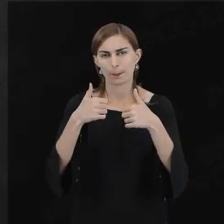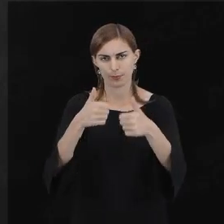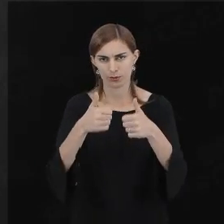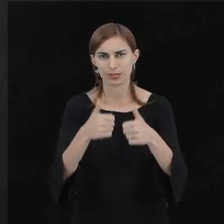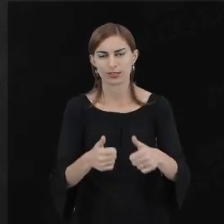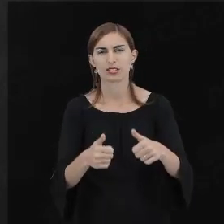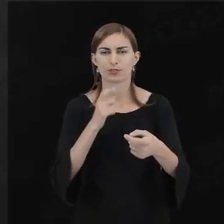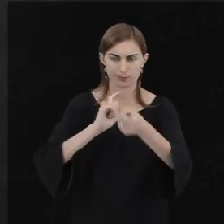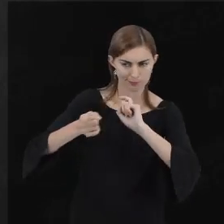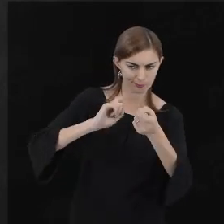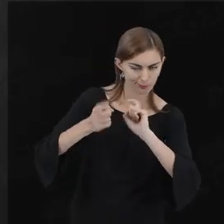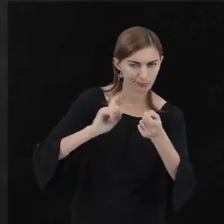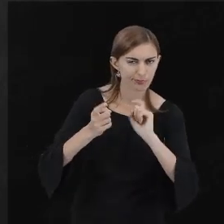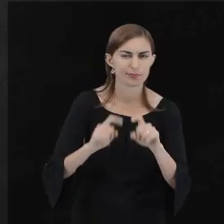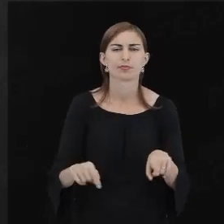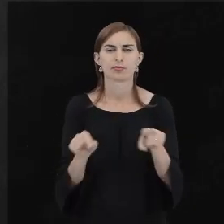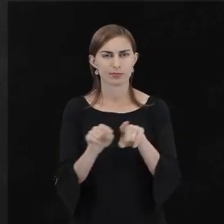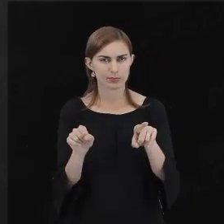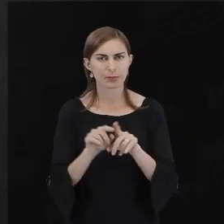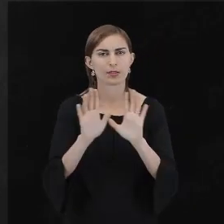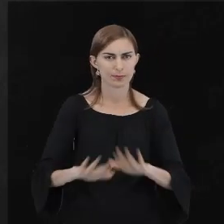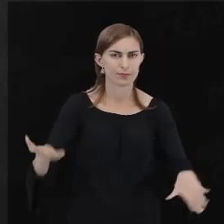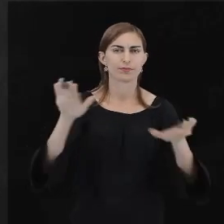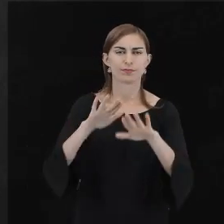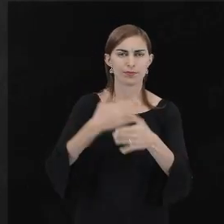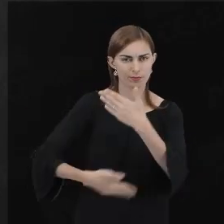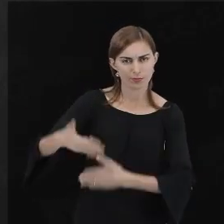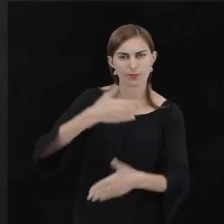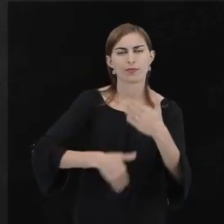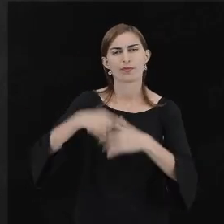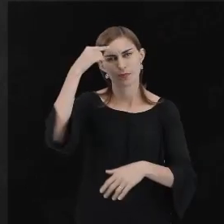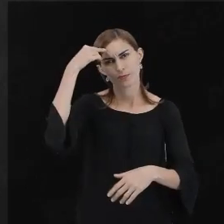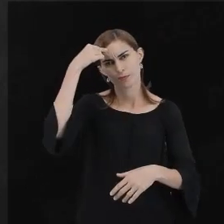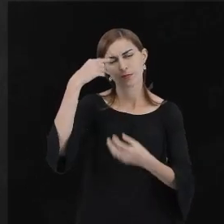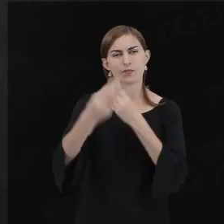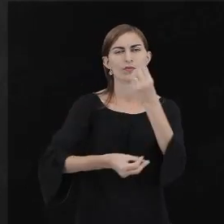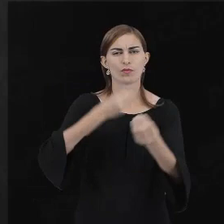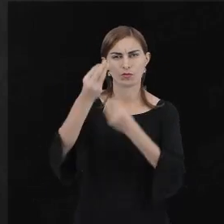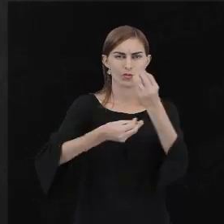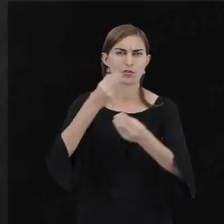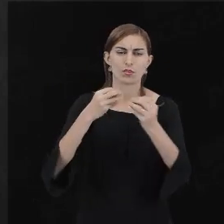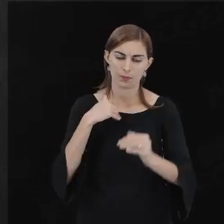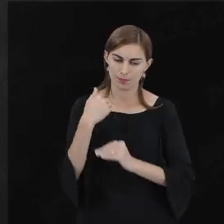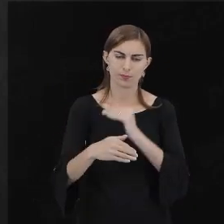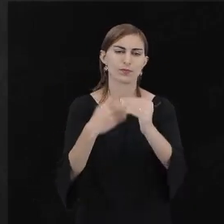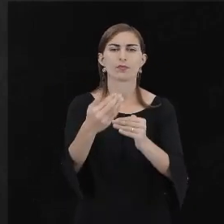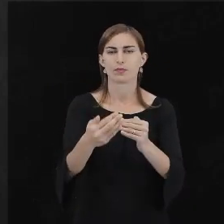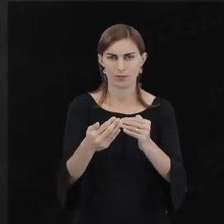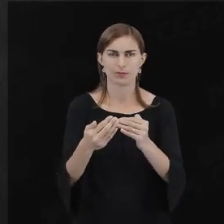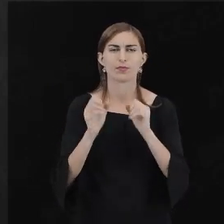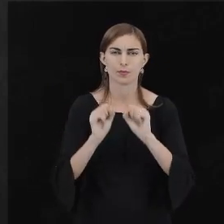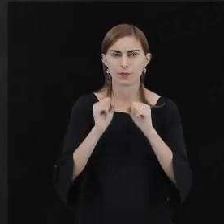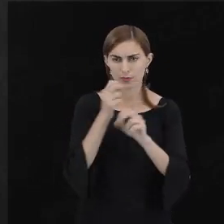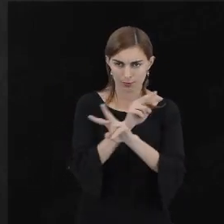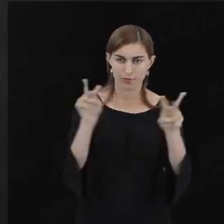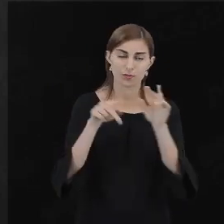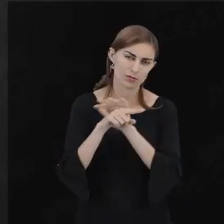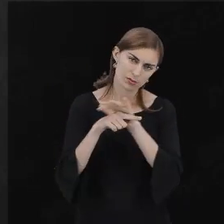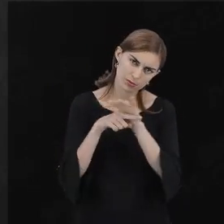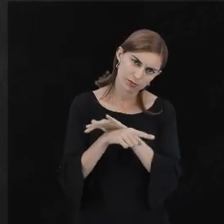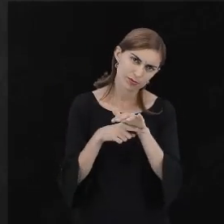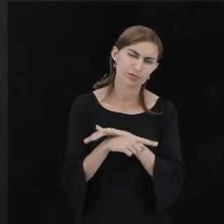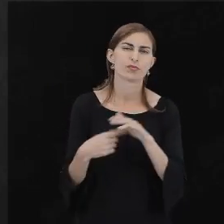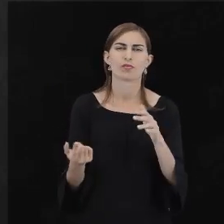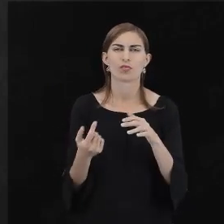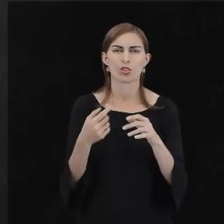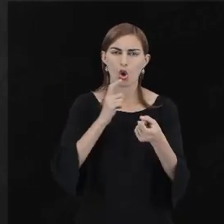dos discentes, né? Eu tenho aprendido muito isso como professora, né? E aí me beneficio assim, achando